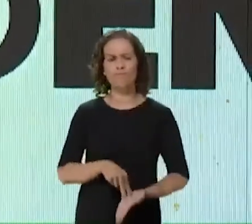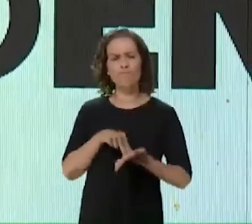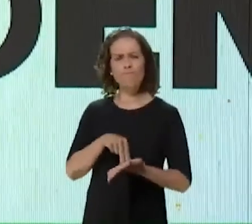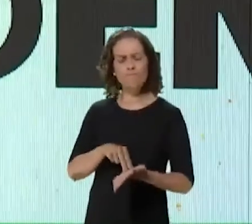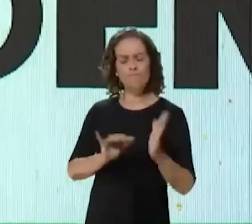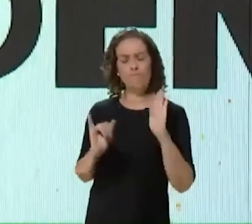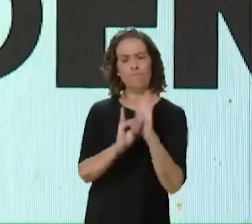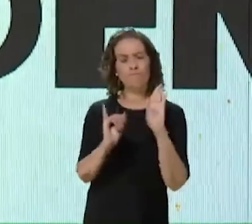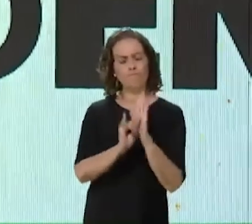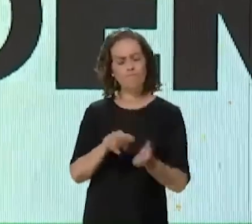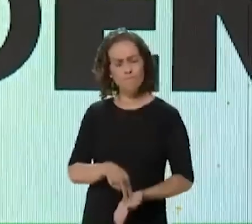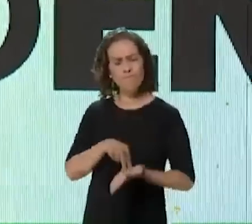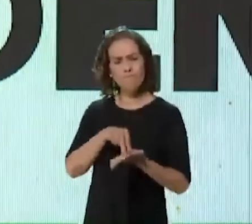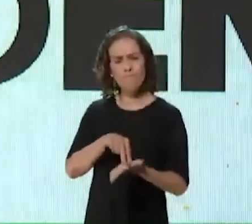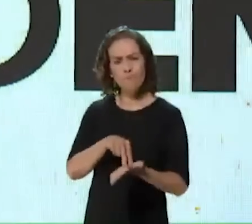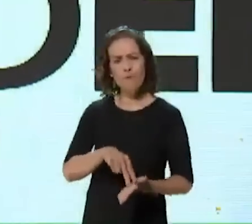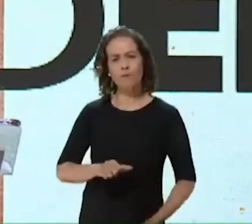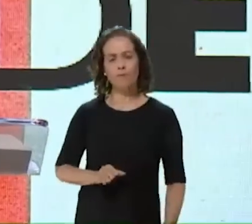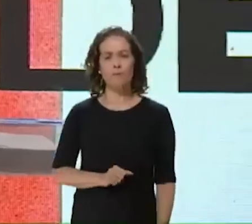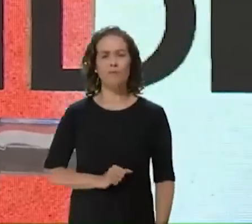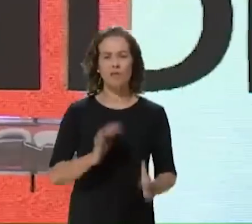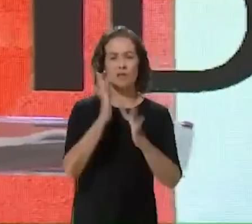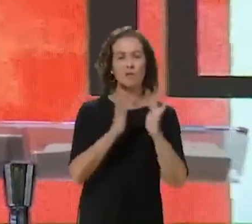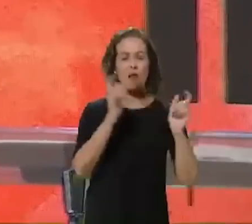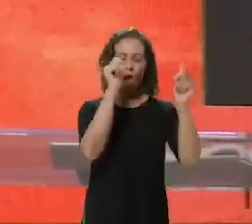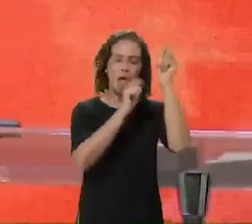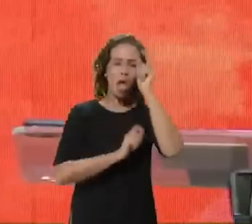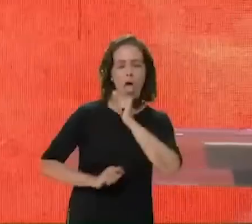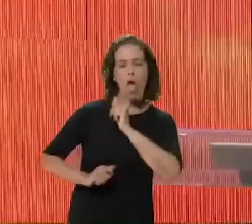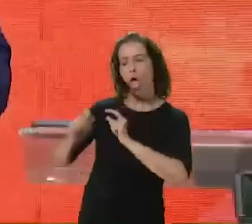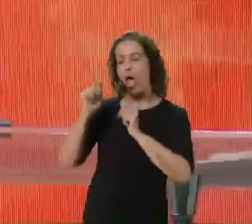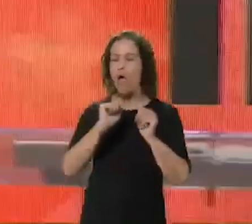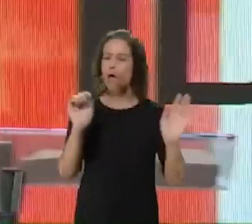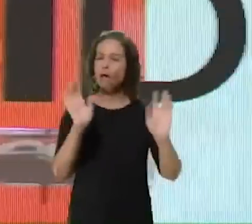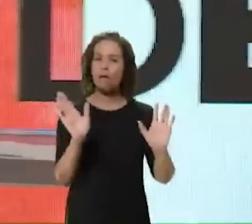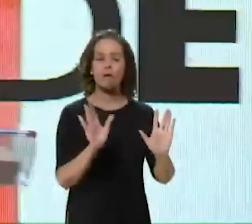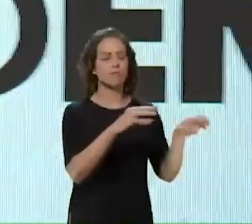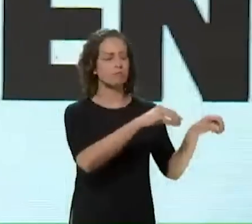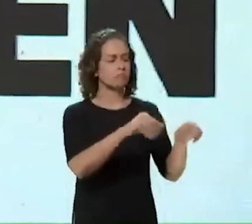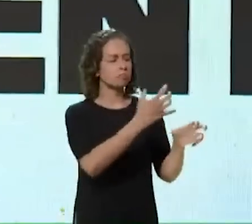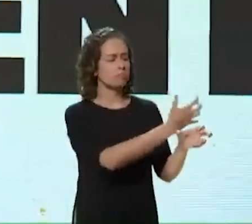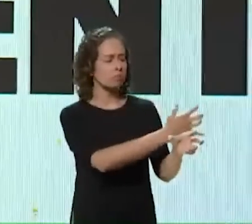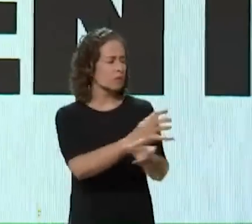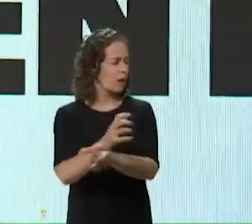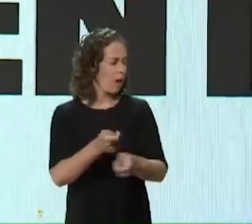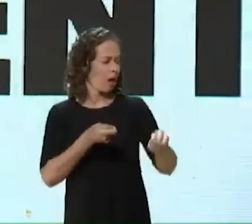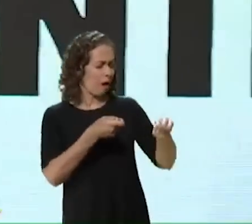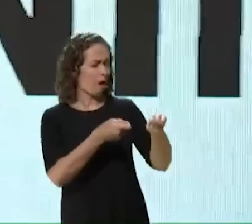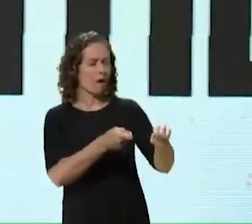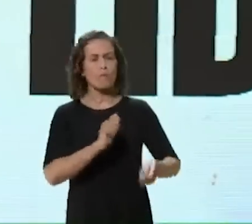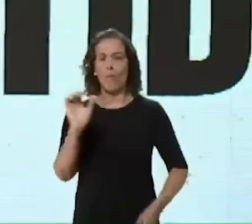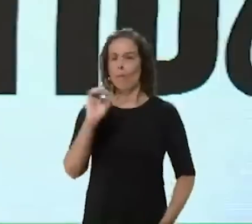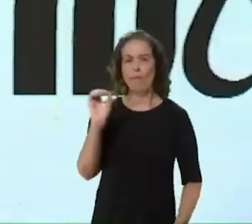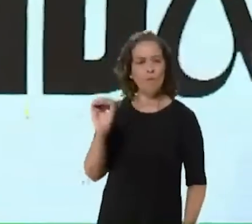momento. Jesus não caiu no jogo de Satanás, nem na tentação no deserto, nem em lugar nenhum. Inclusive,